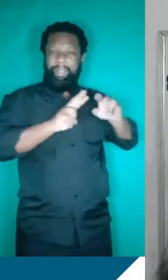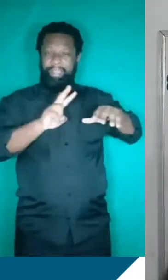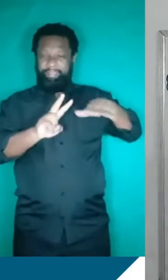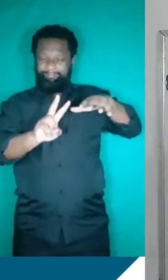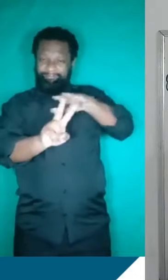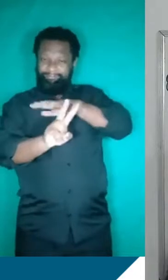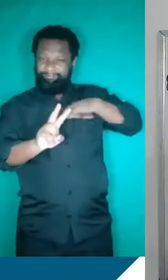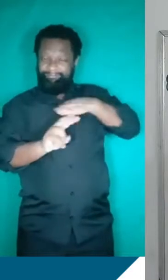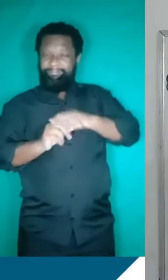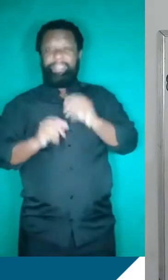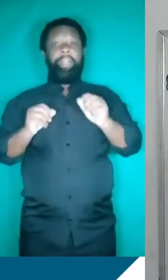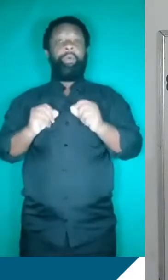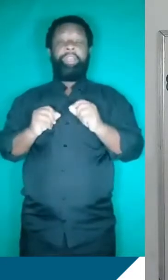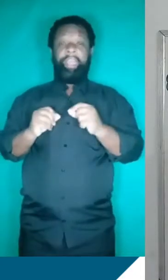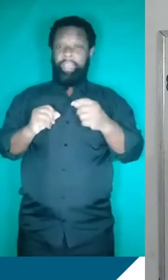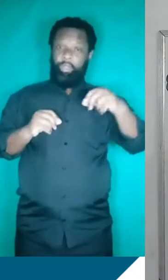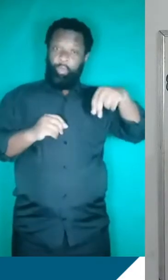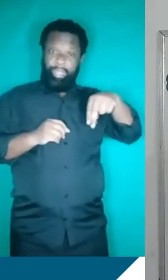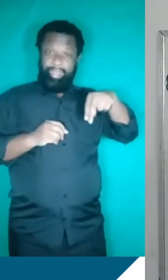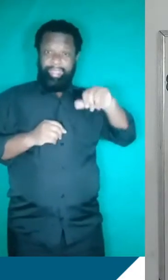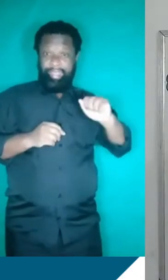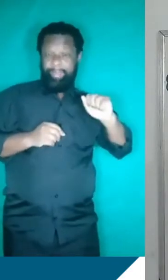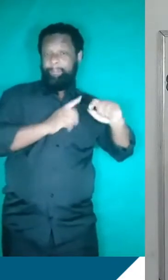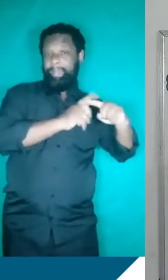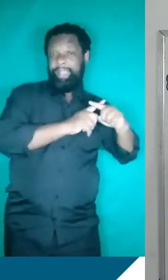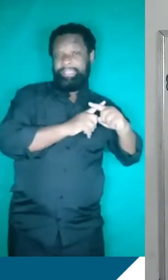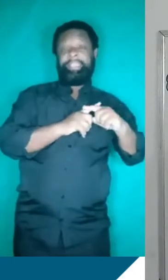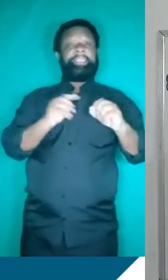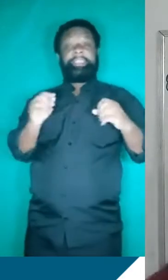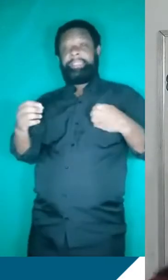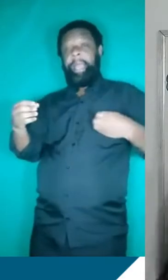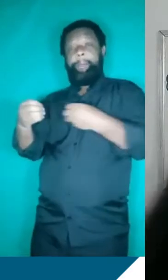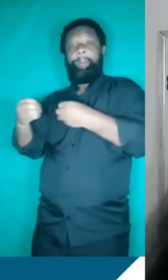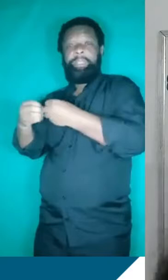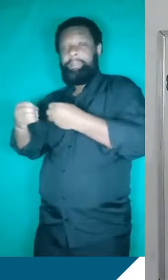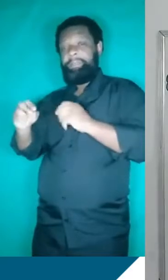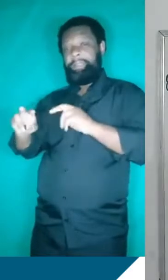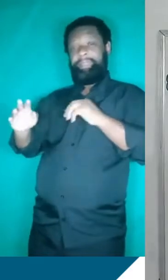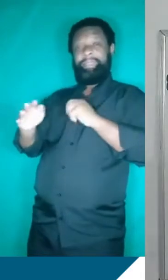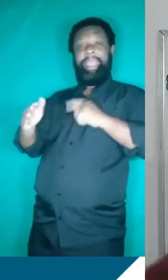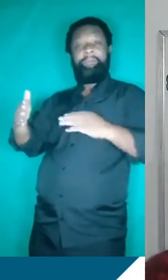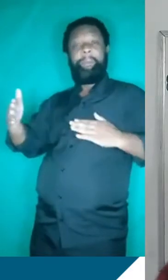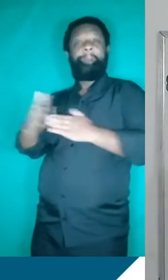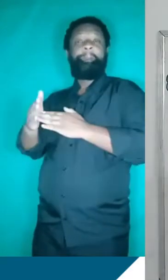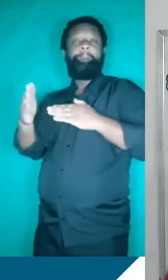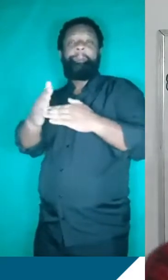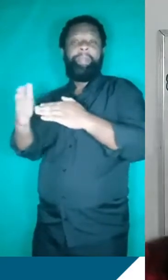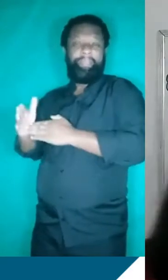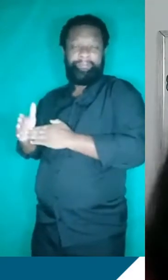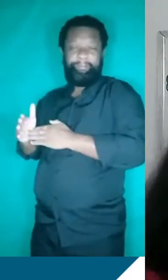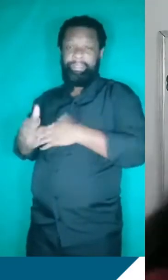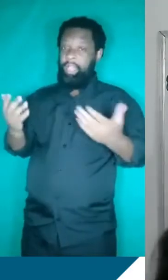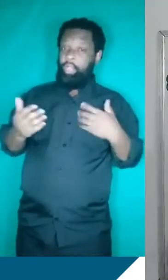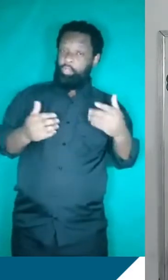aproximando. E é isso que impede o sódio, né, o Na+, do Cl- de se aproximarem, essas gaiolas. Esse efeito